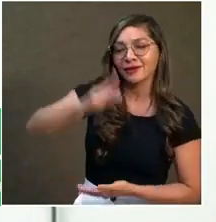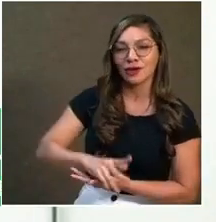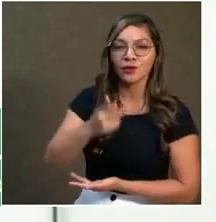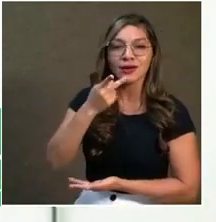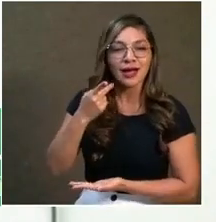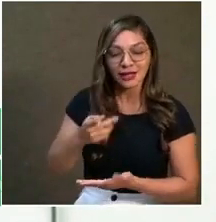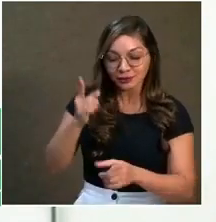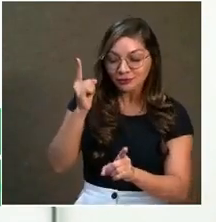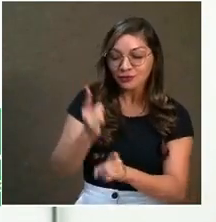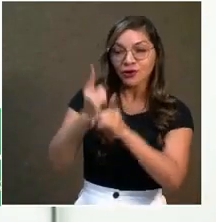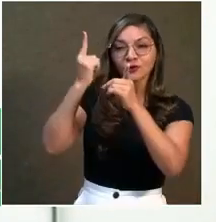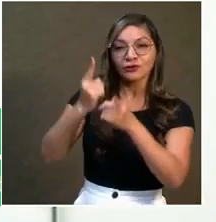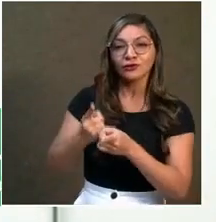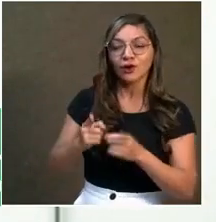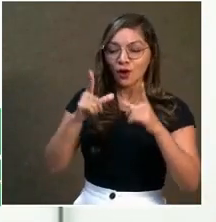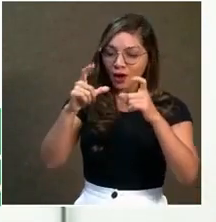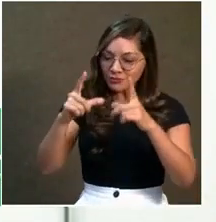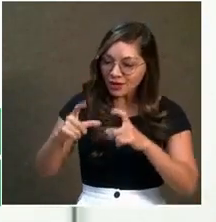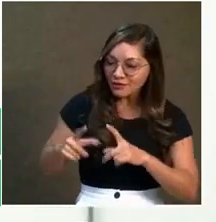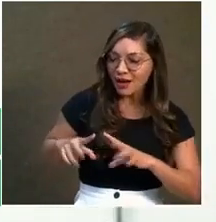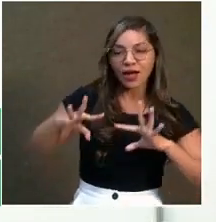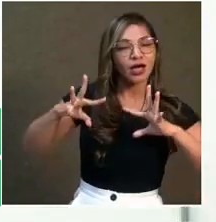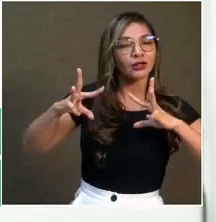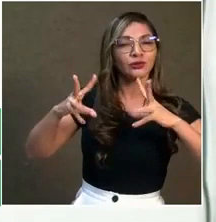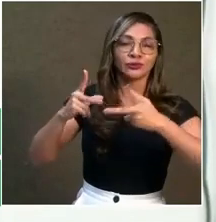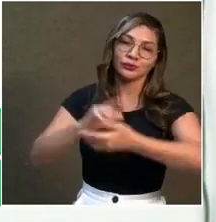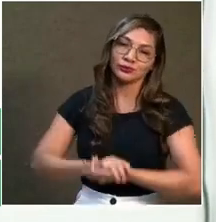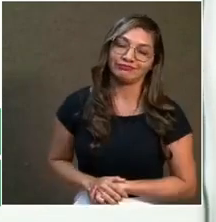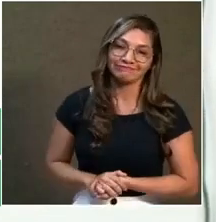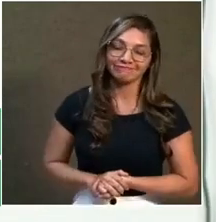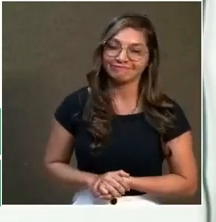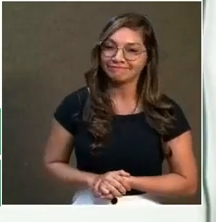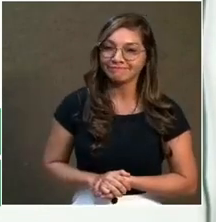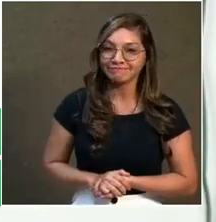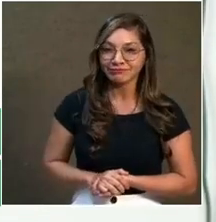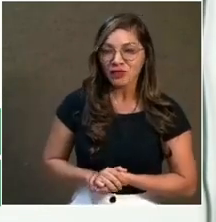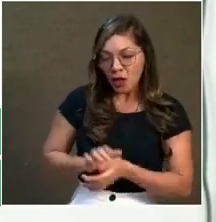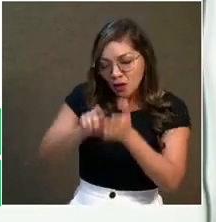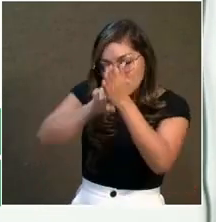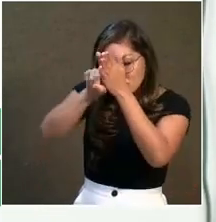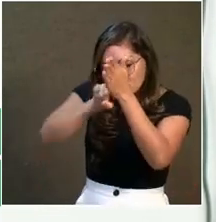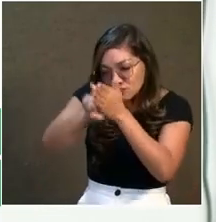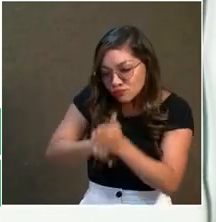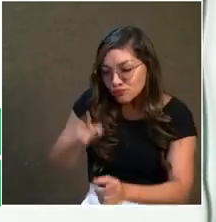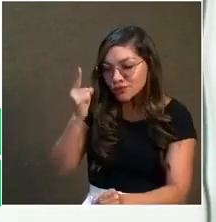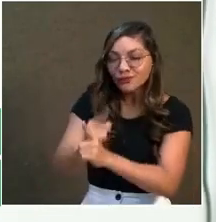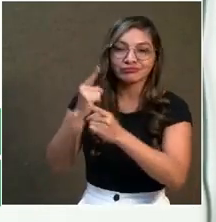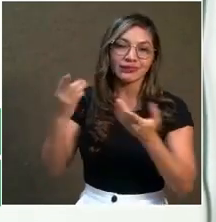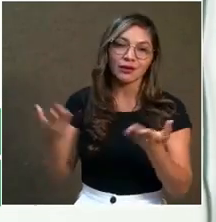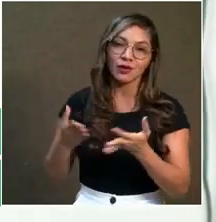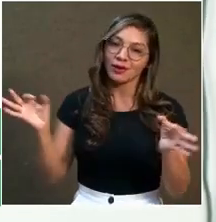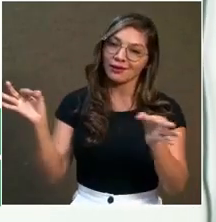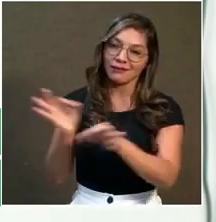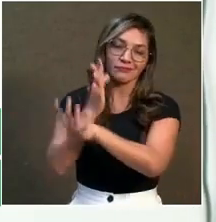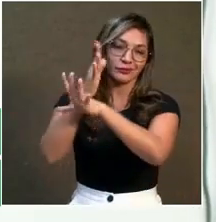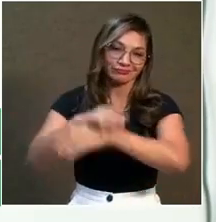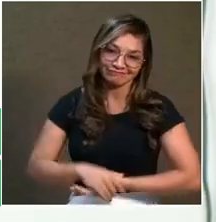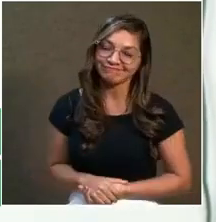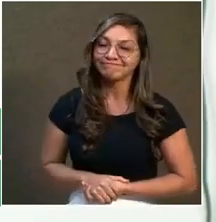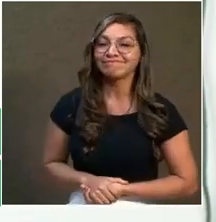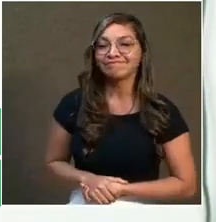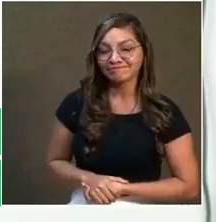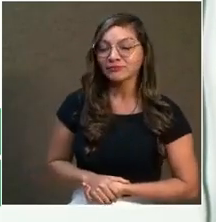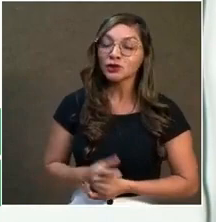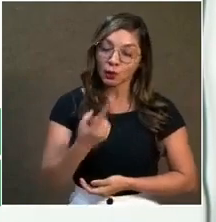os prints, as conversas, que merda. E aí, puta que pariu. Fuçou e achou. E agora, acabou. Acho que sim,